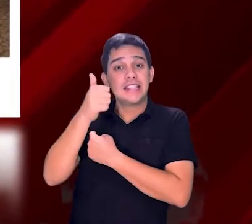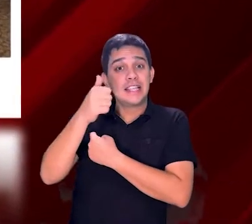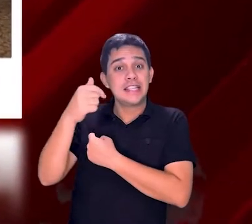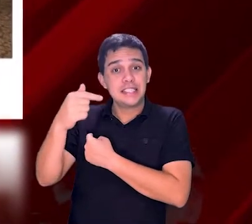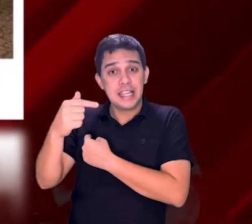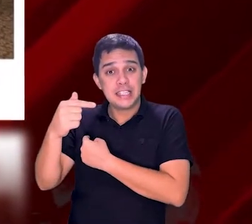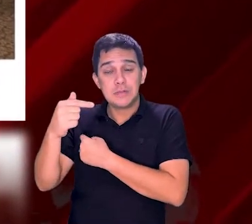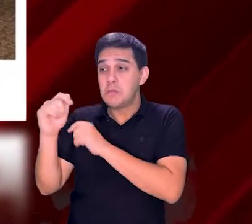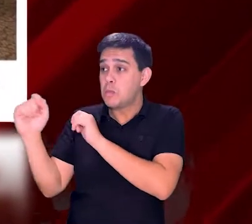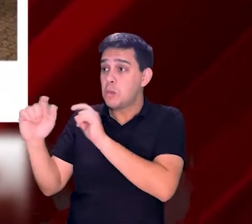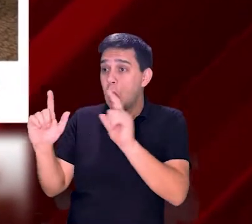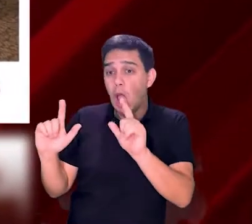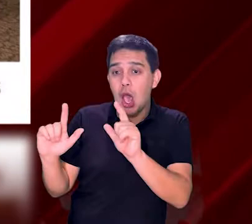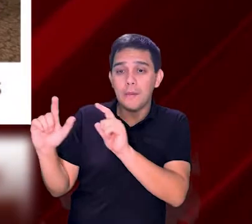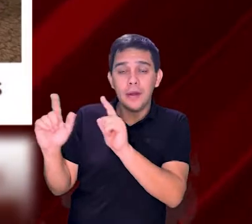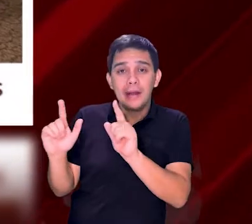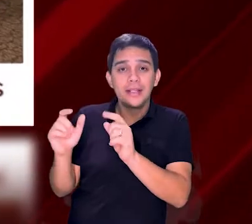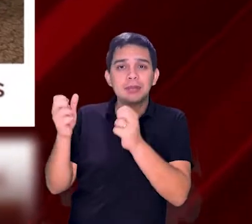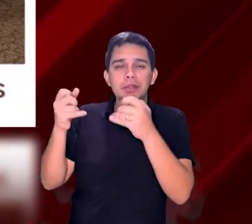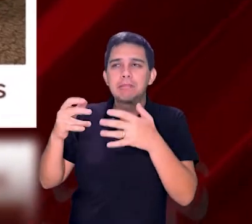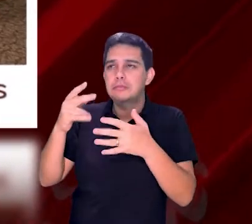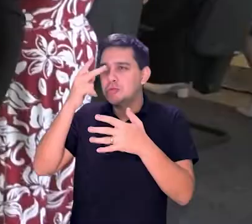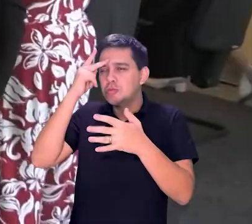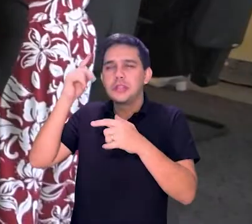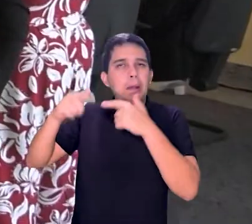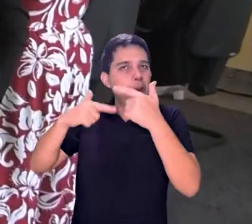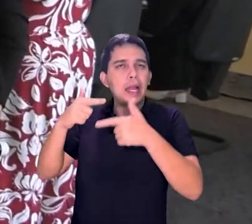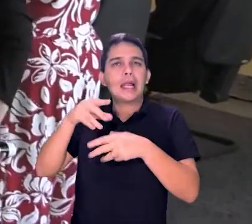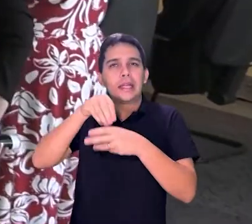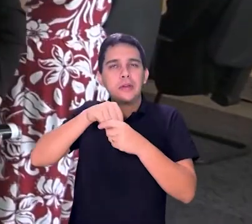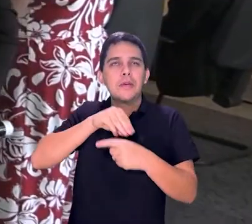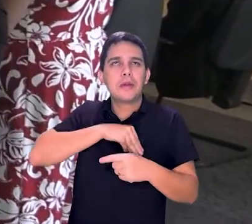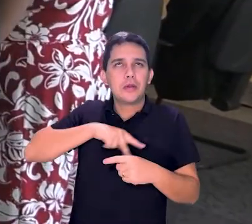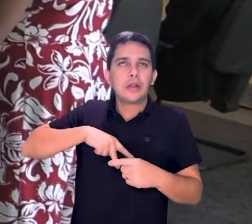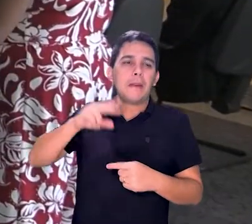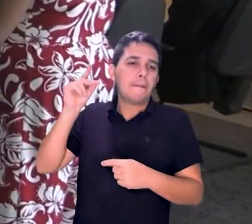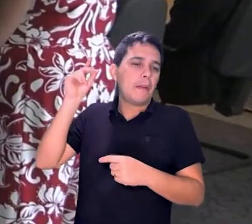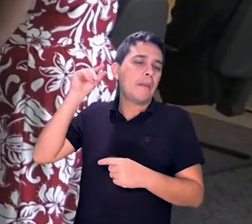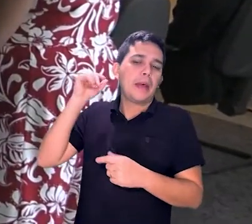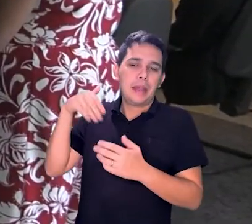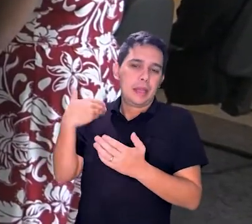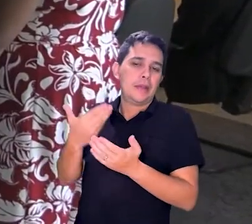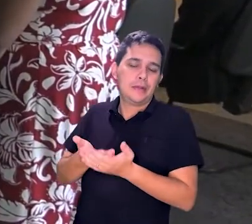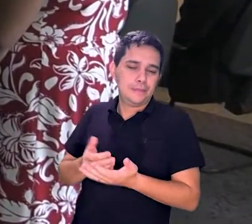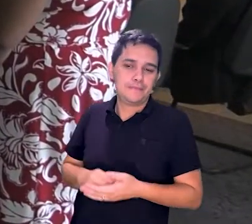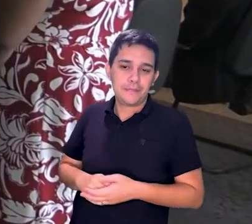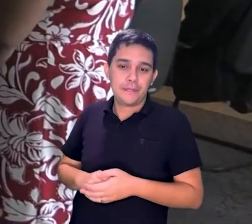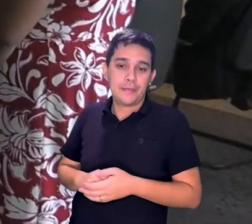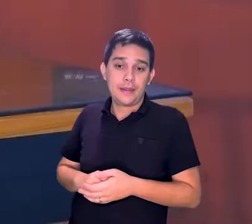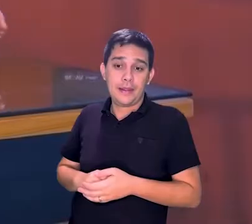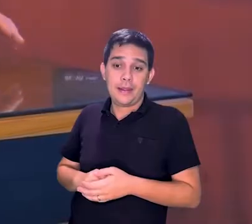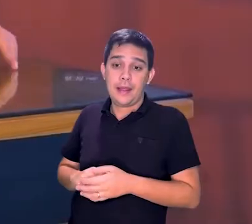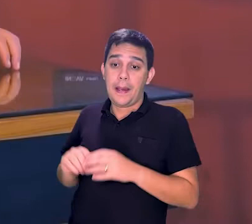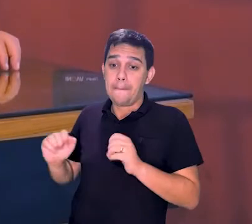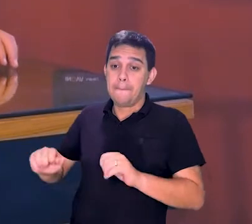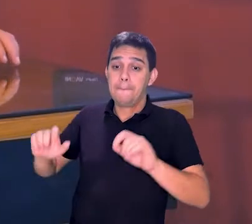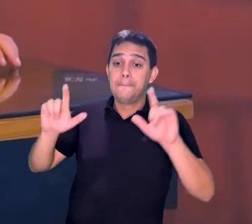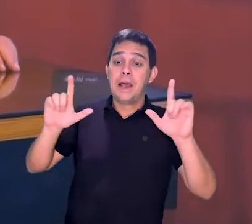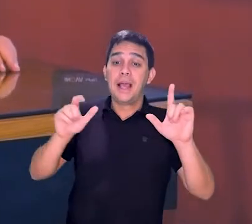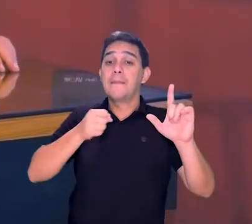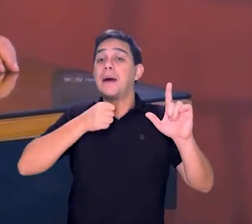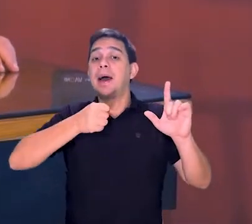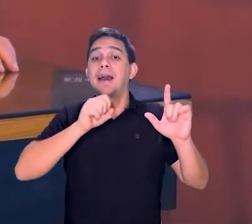projeto Personalidades do MPRJ. Nessa edição, a atração apresentada pelo Procurador de Justiça